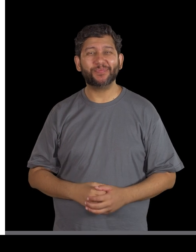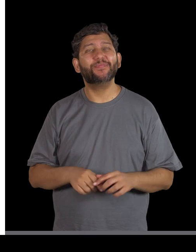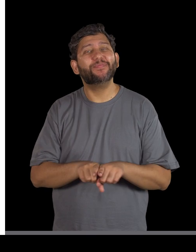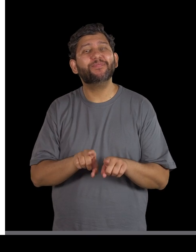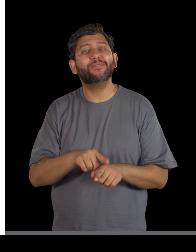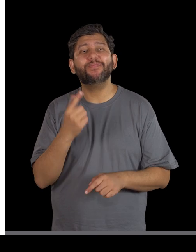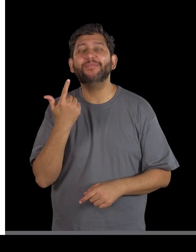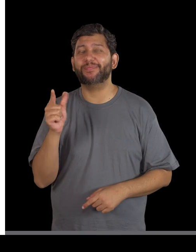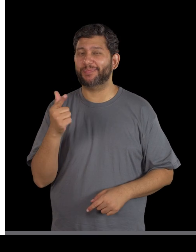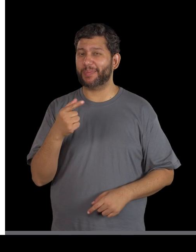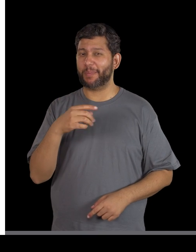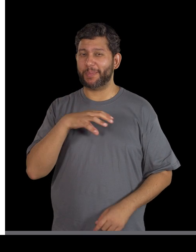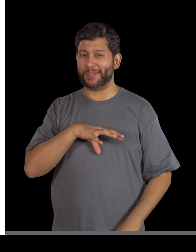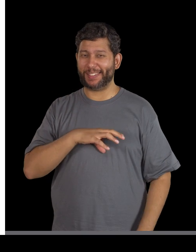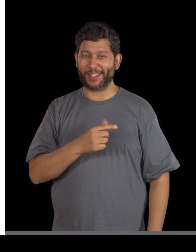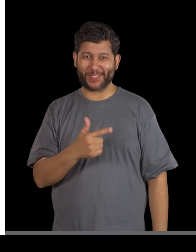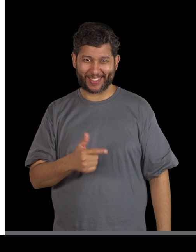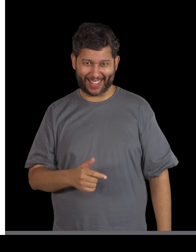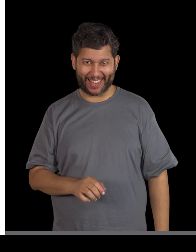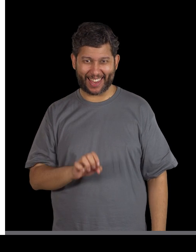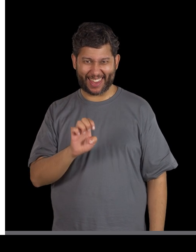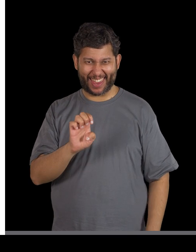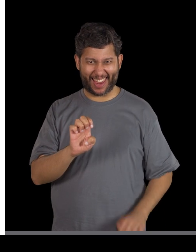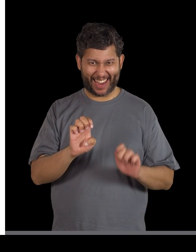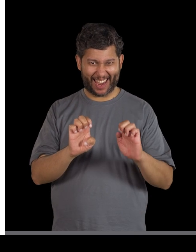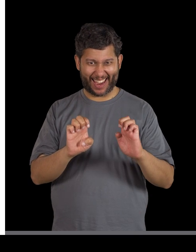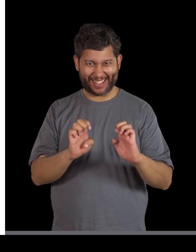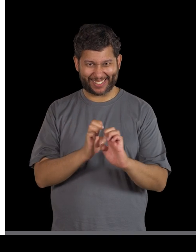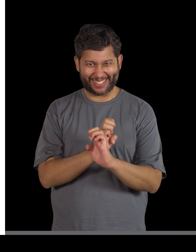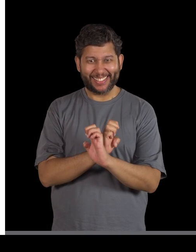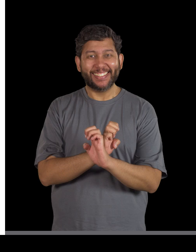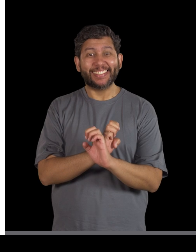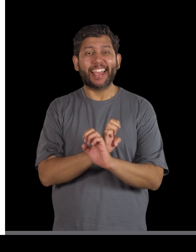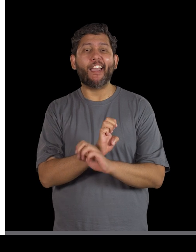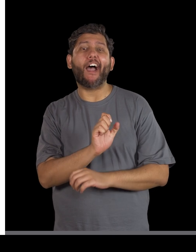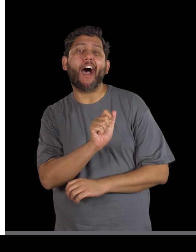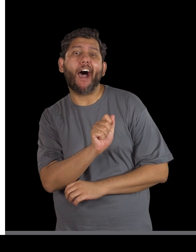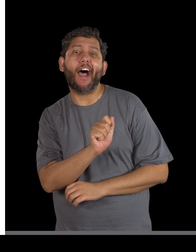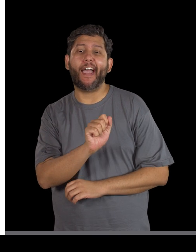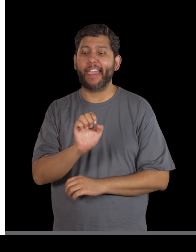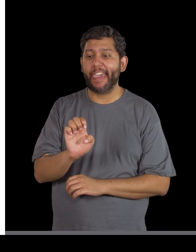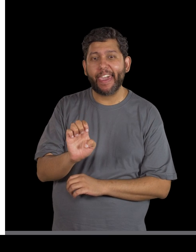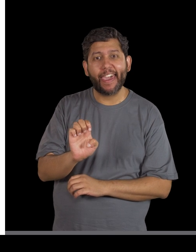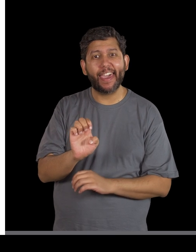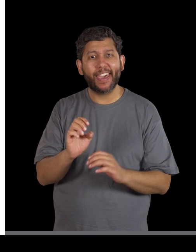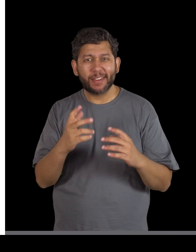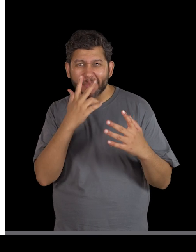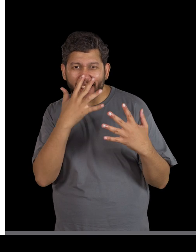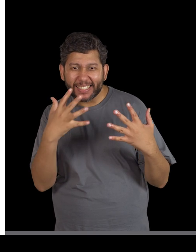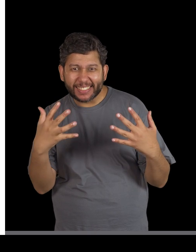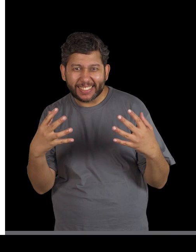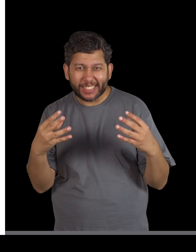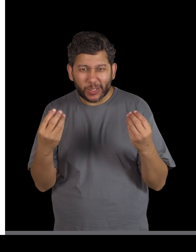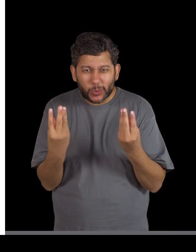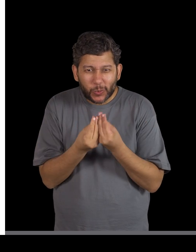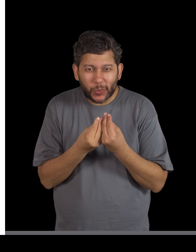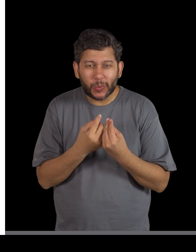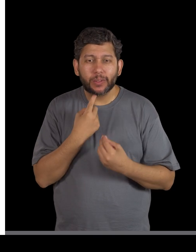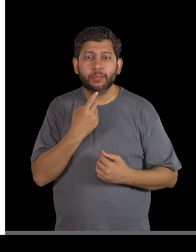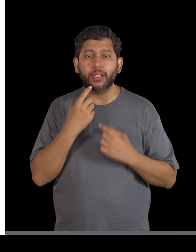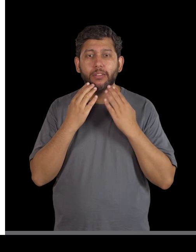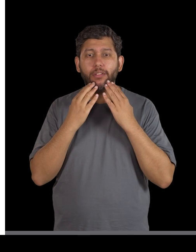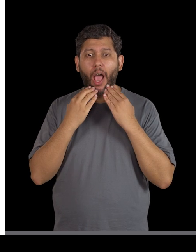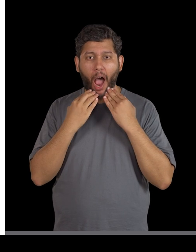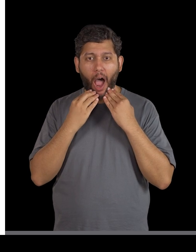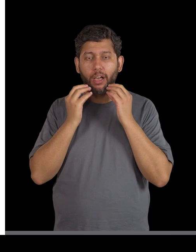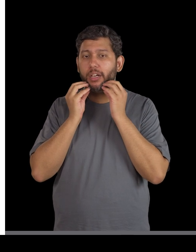essa outra vogal que a gente não tem no português. A língua tá, ó, bem lá embaixo, a tua boca tá bem mais aberta, o teu maxilar, ó, tá